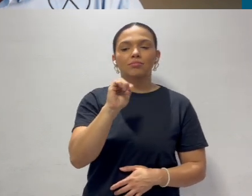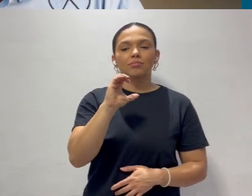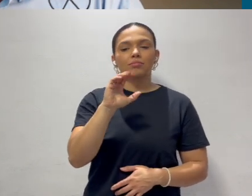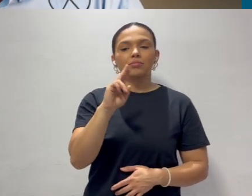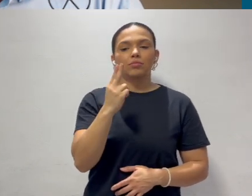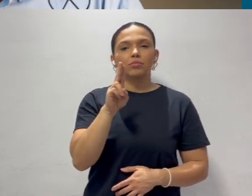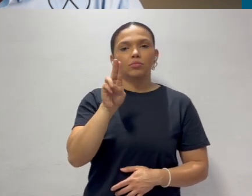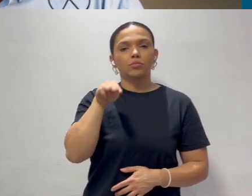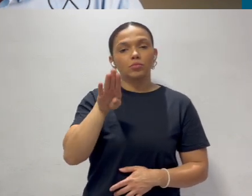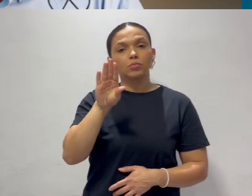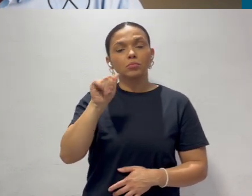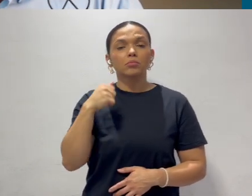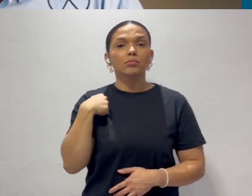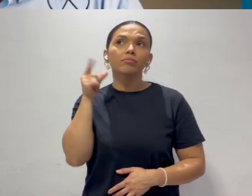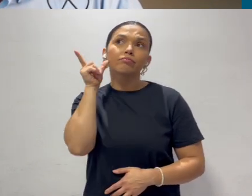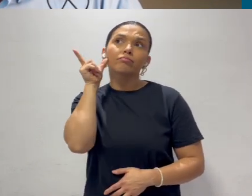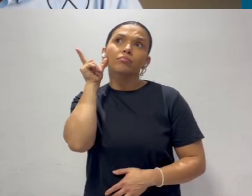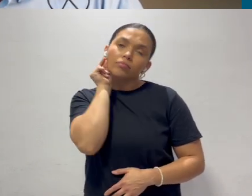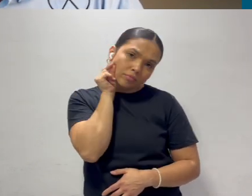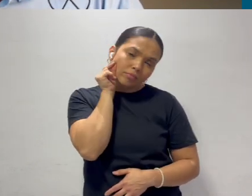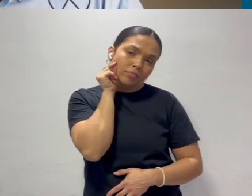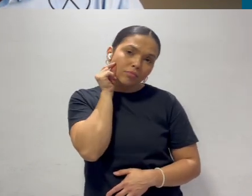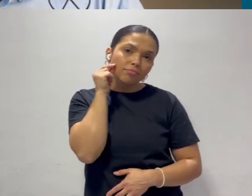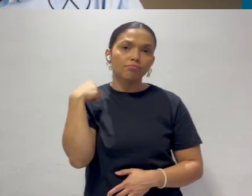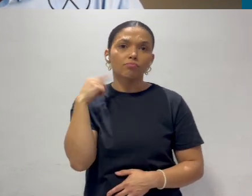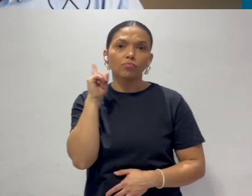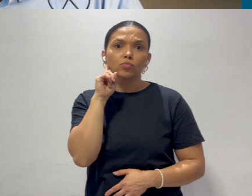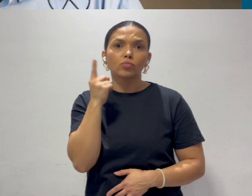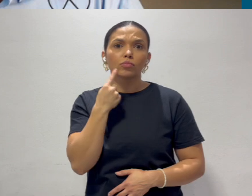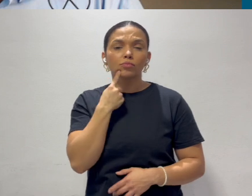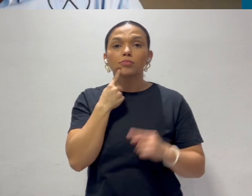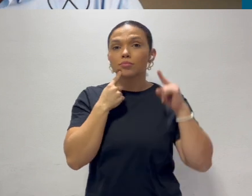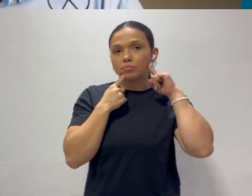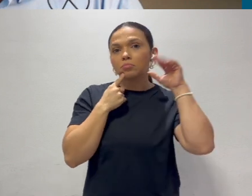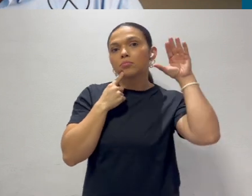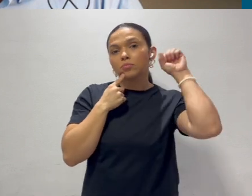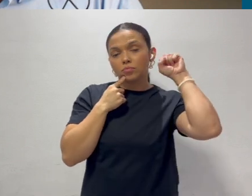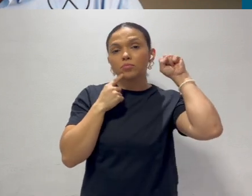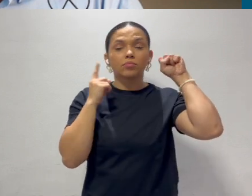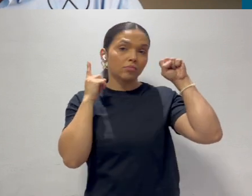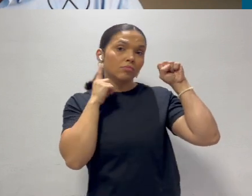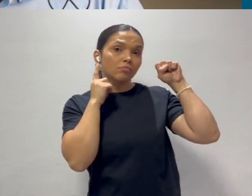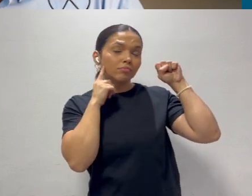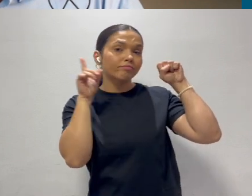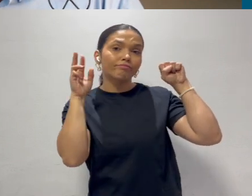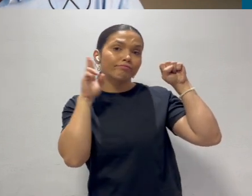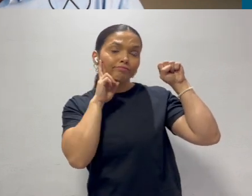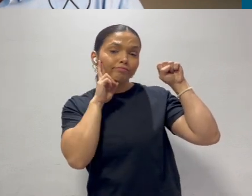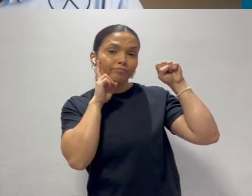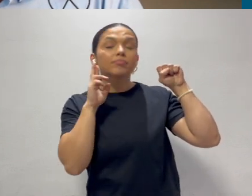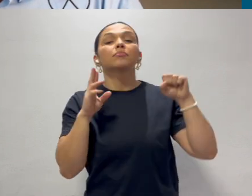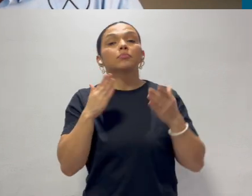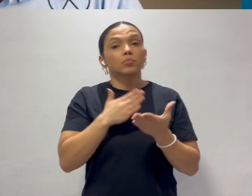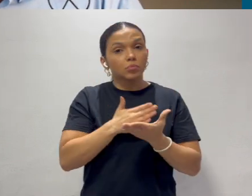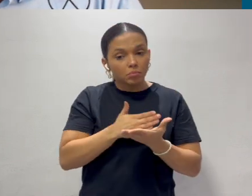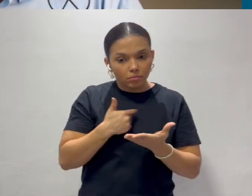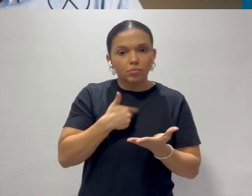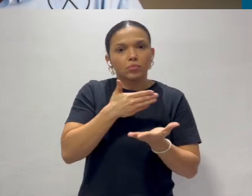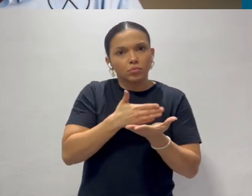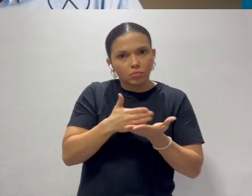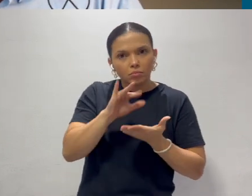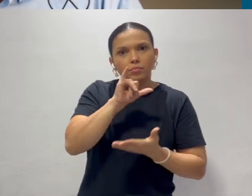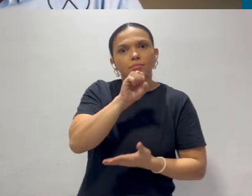minha audição bilateral, tá? E aí você passa por uma perícia, porque eu passei dentro do INSS por